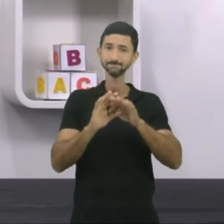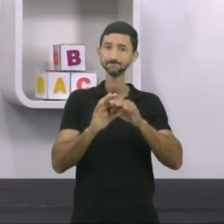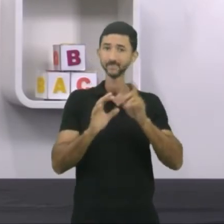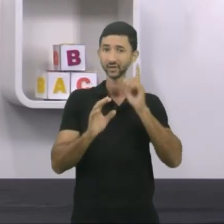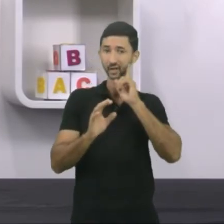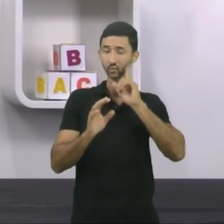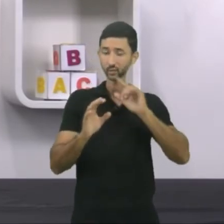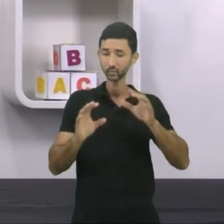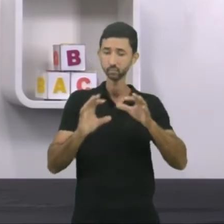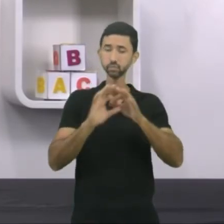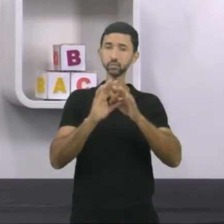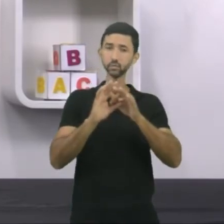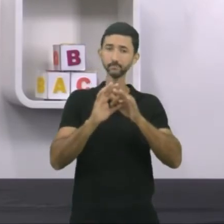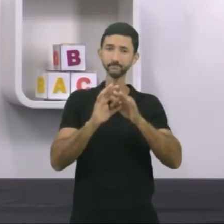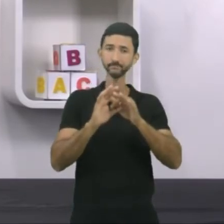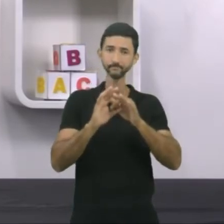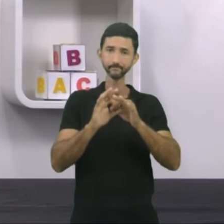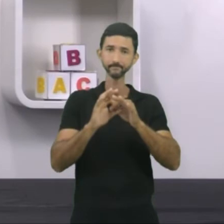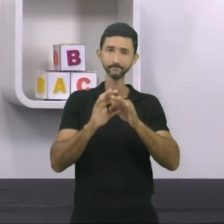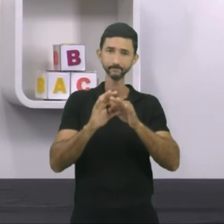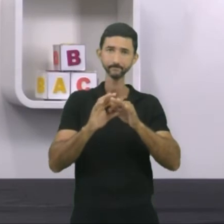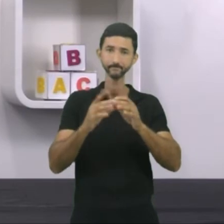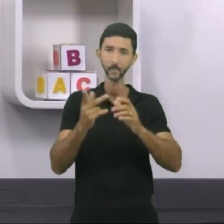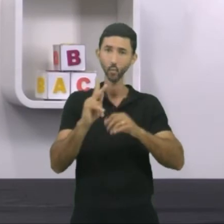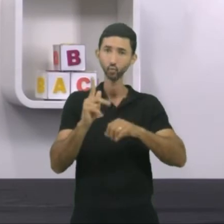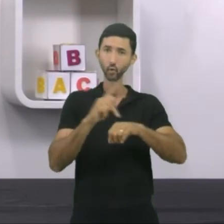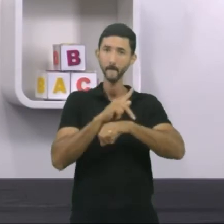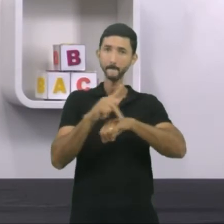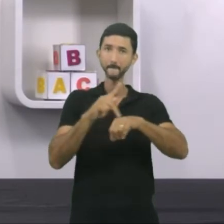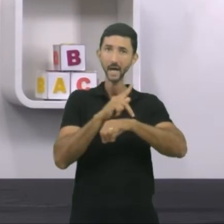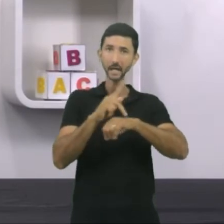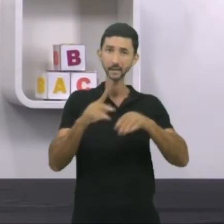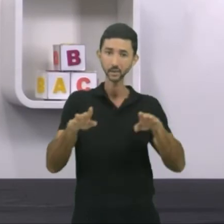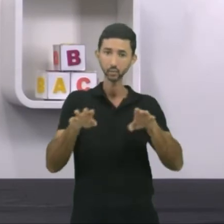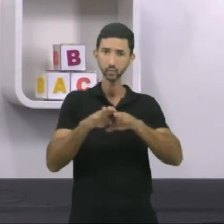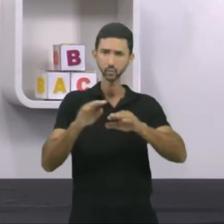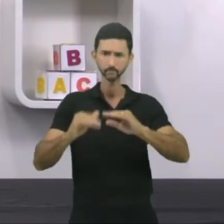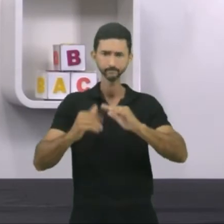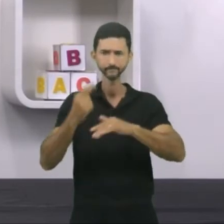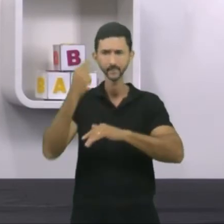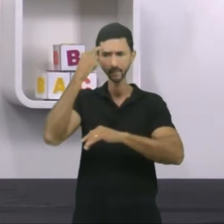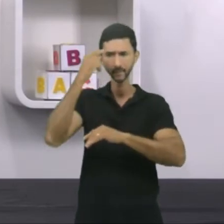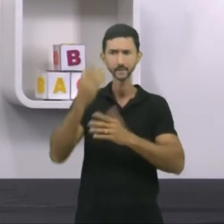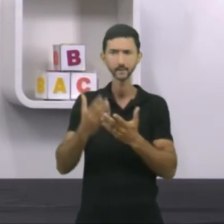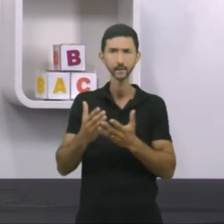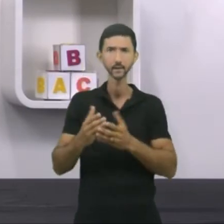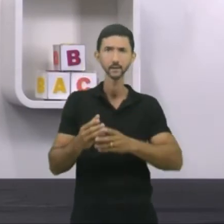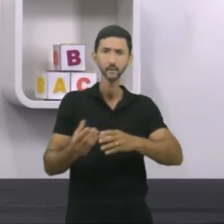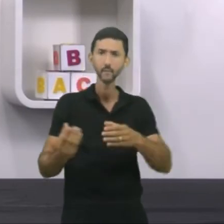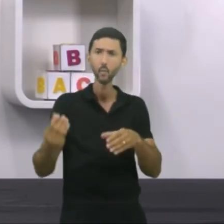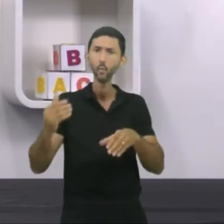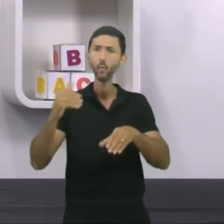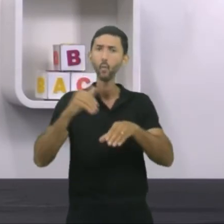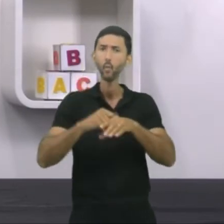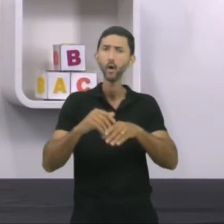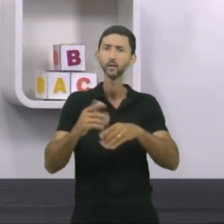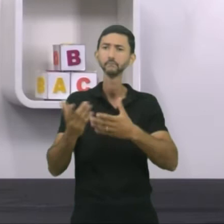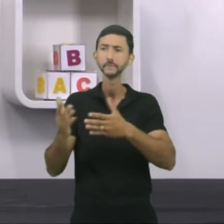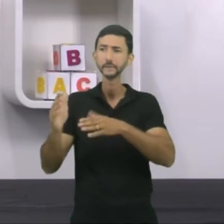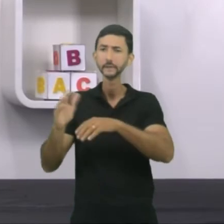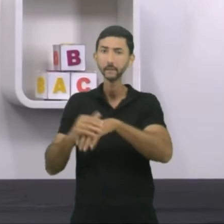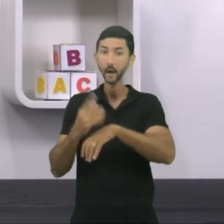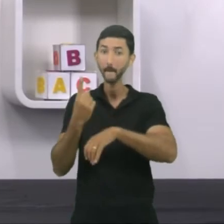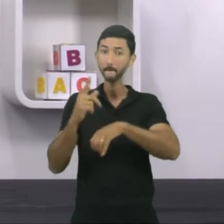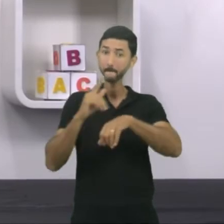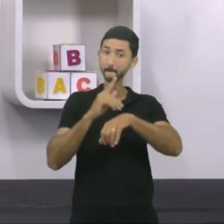norte-americana. E a economia norte-americana, então, junto pensou, vamos chamar mais